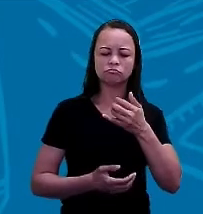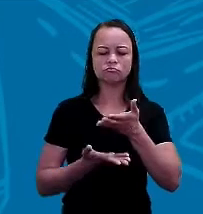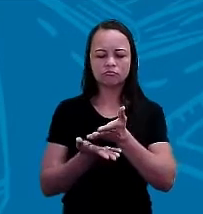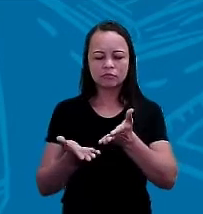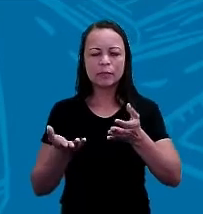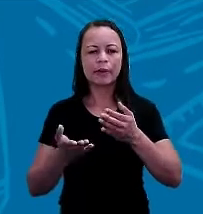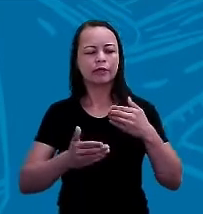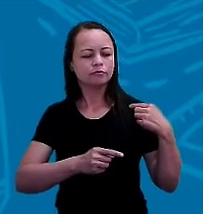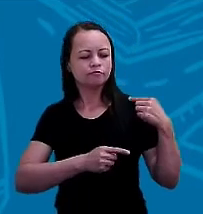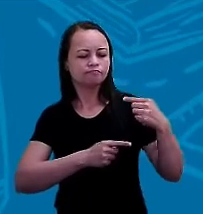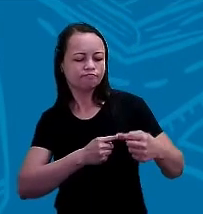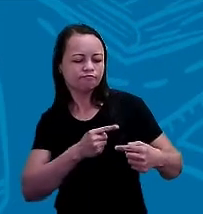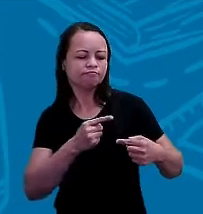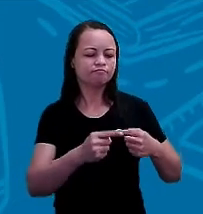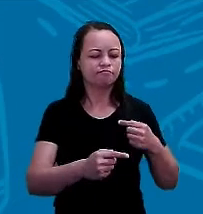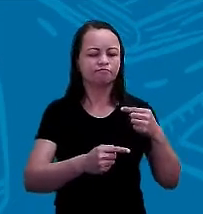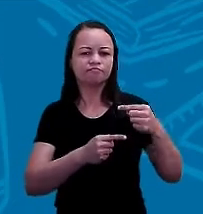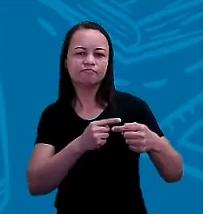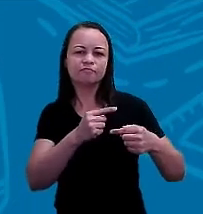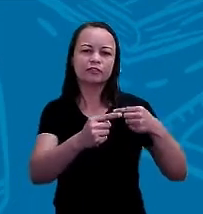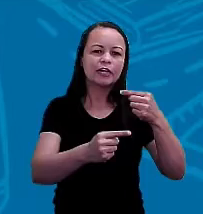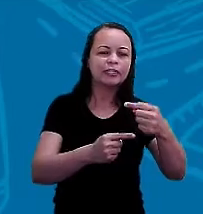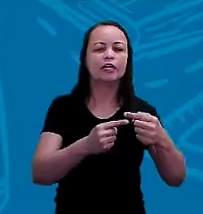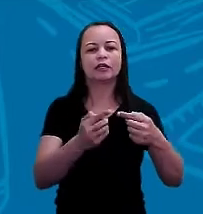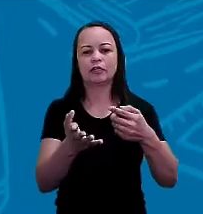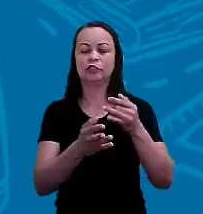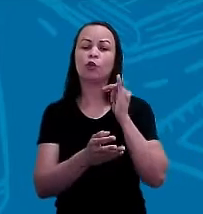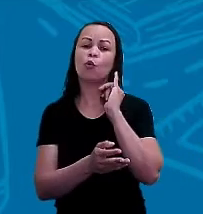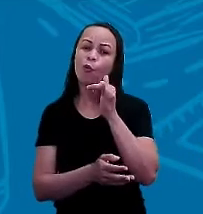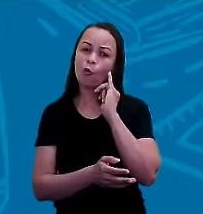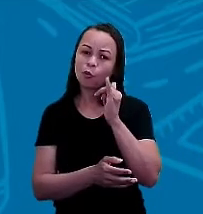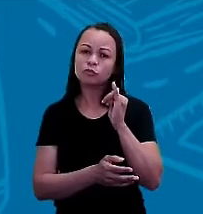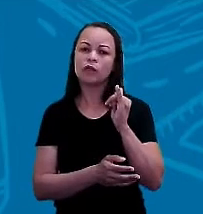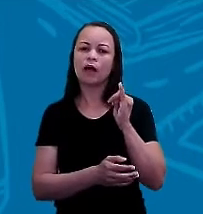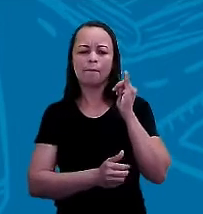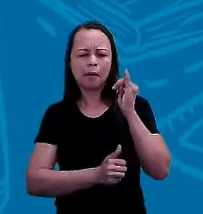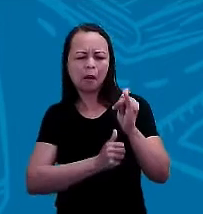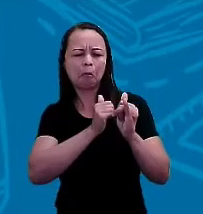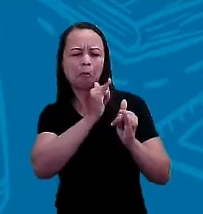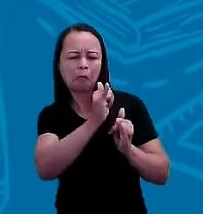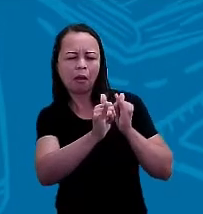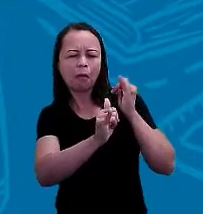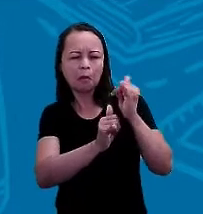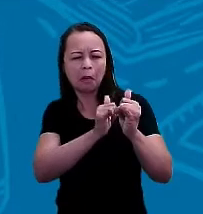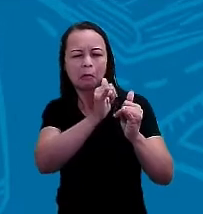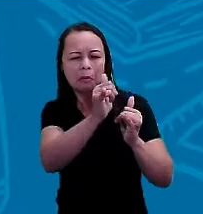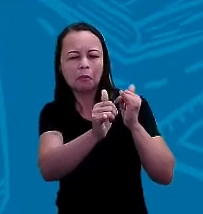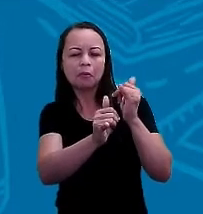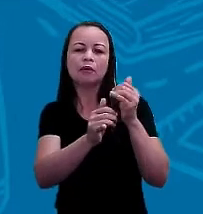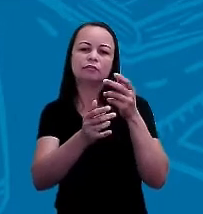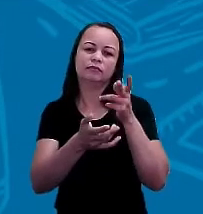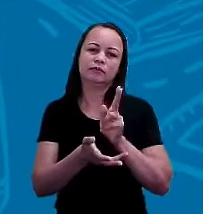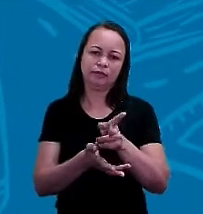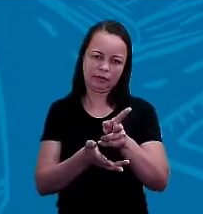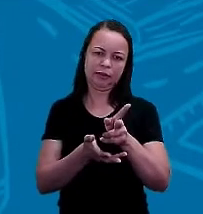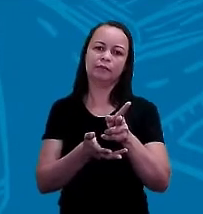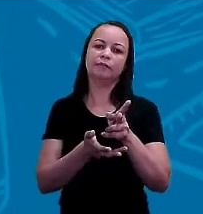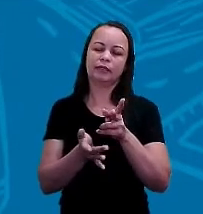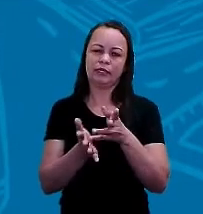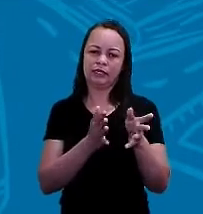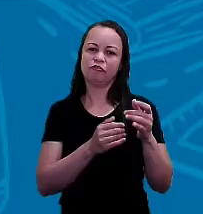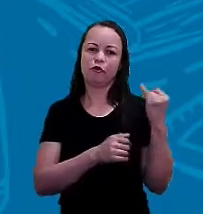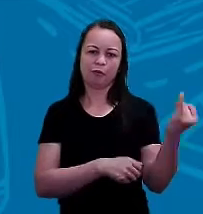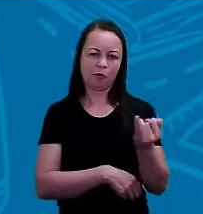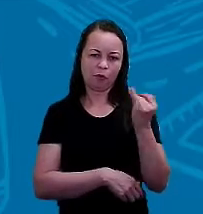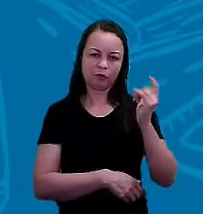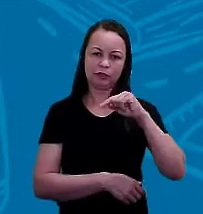essa tradição de contar e passar o que foi de importante para os nossos